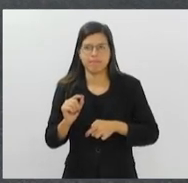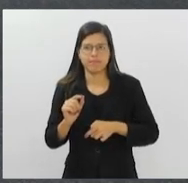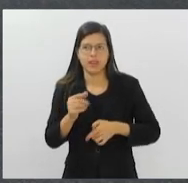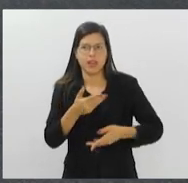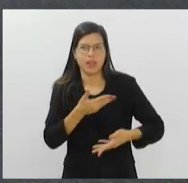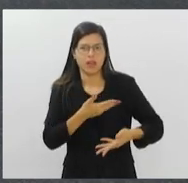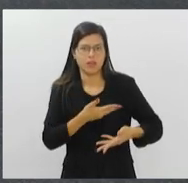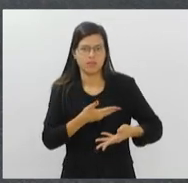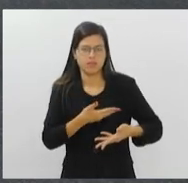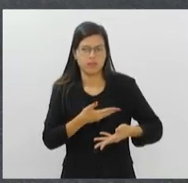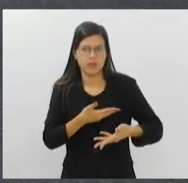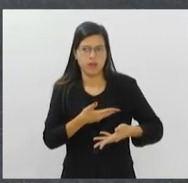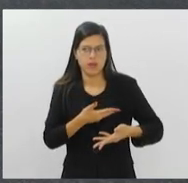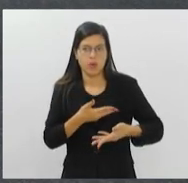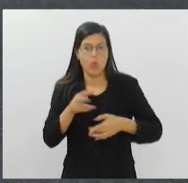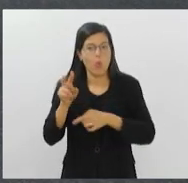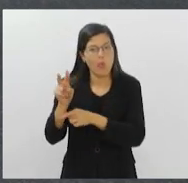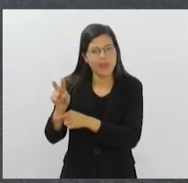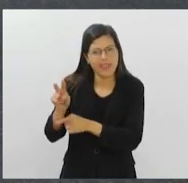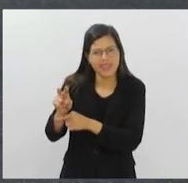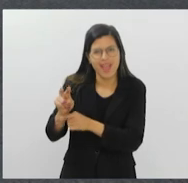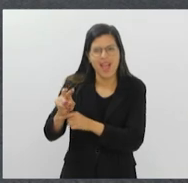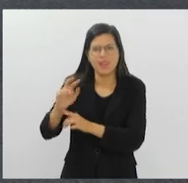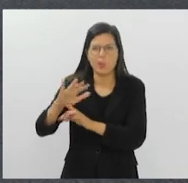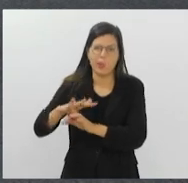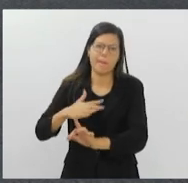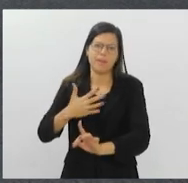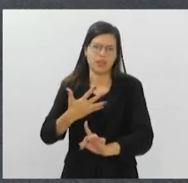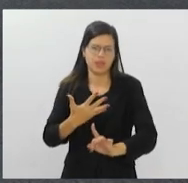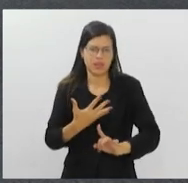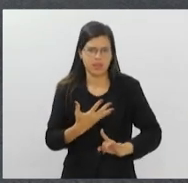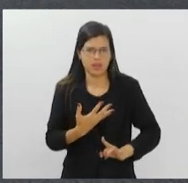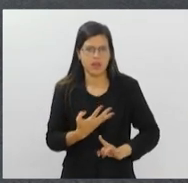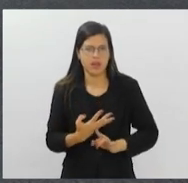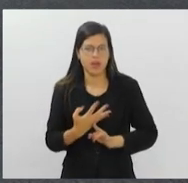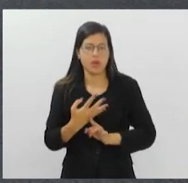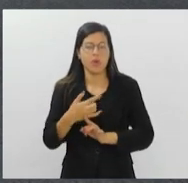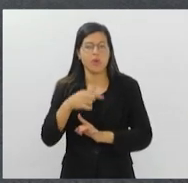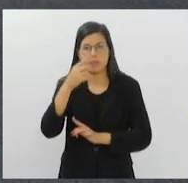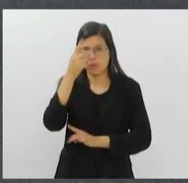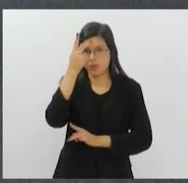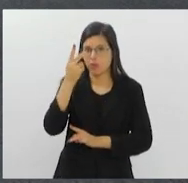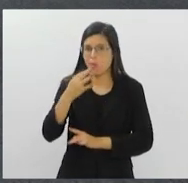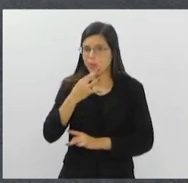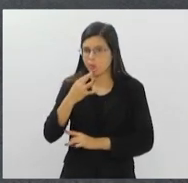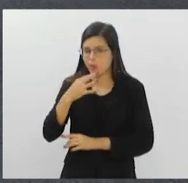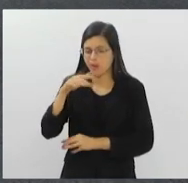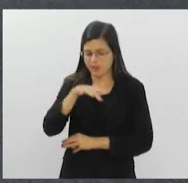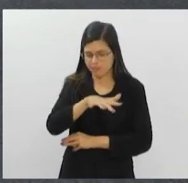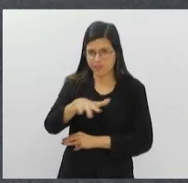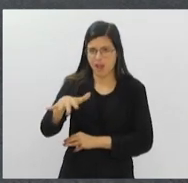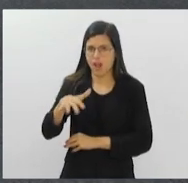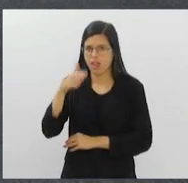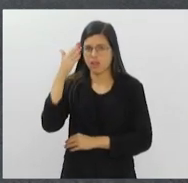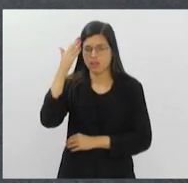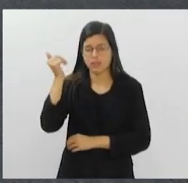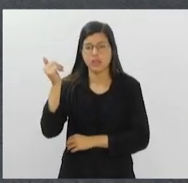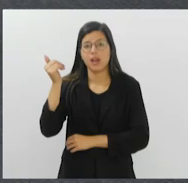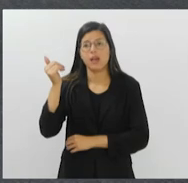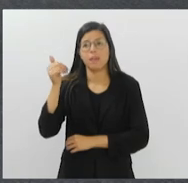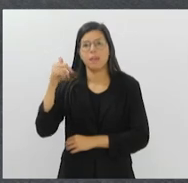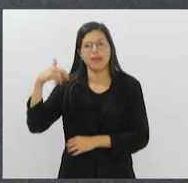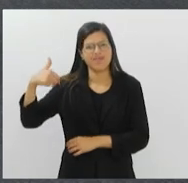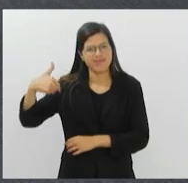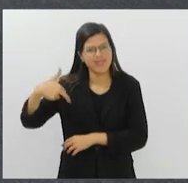com a preservação ambiental. Isso. Quem conhece aquela região sabe que